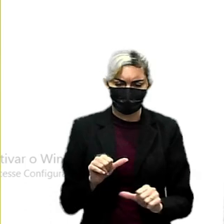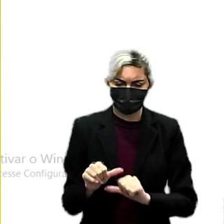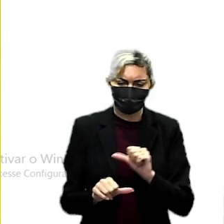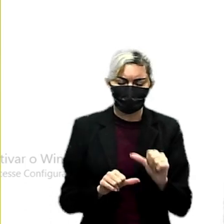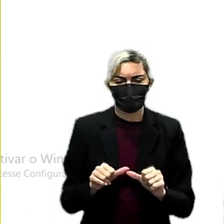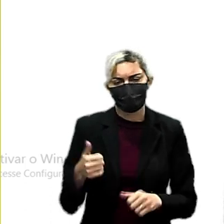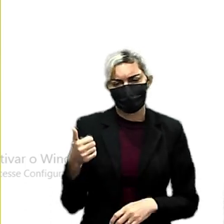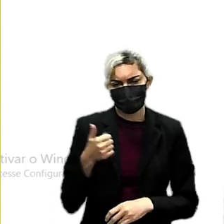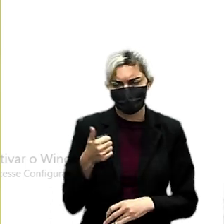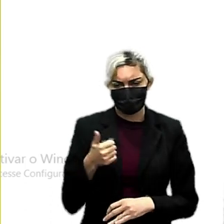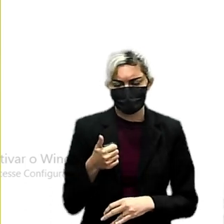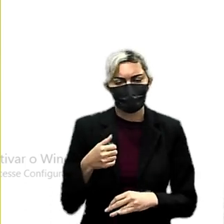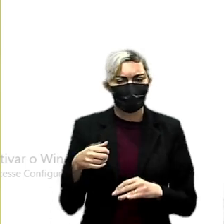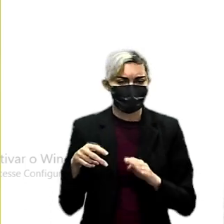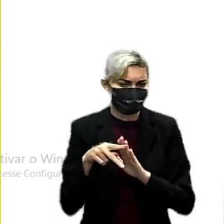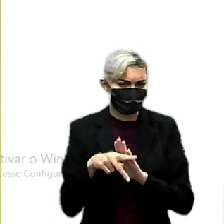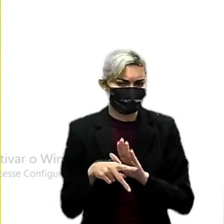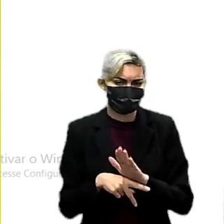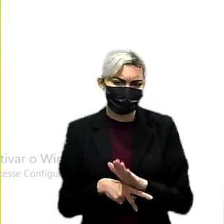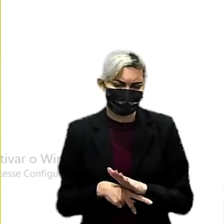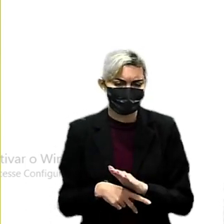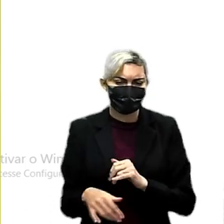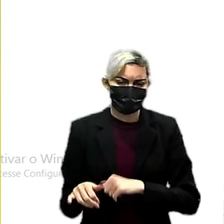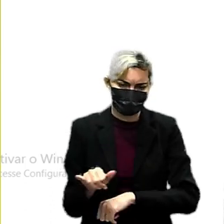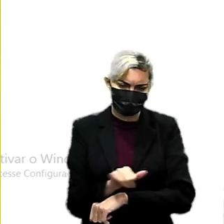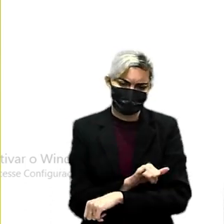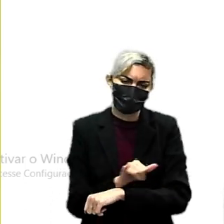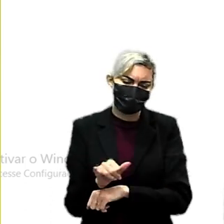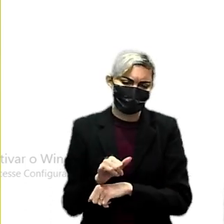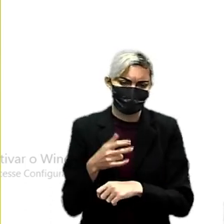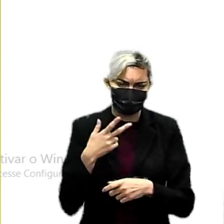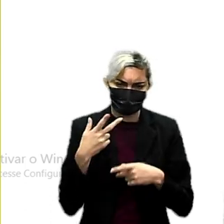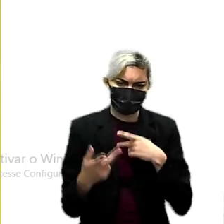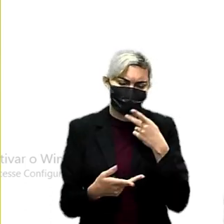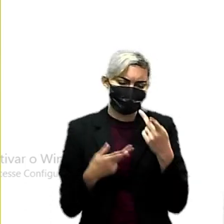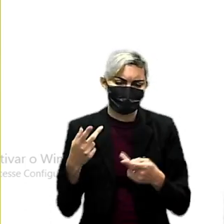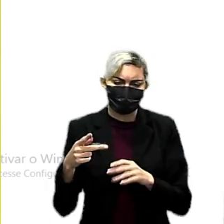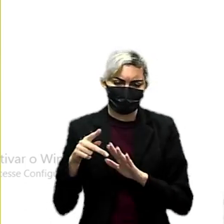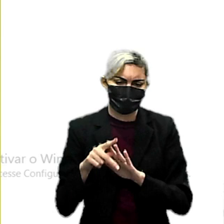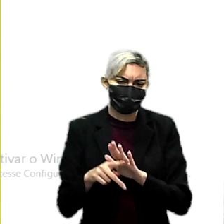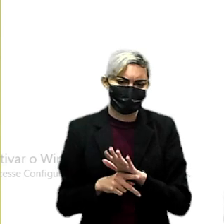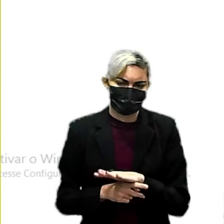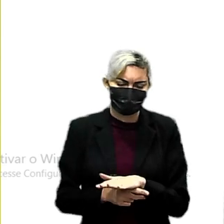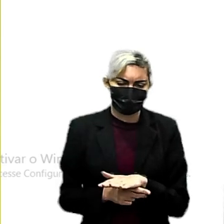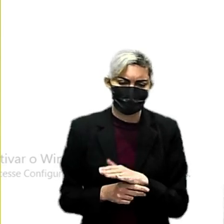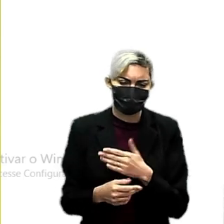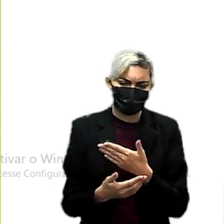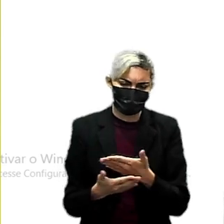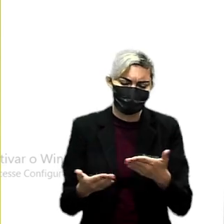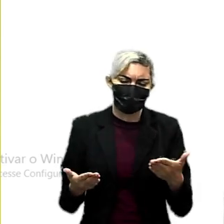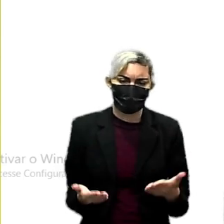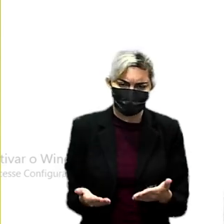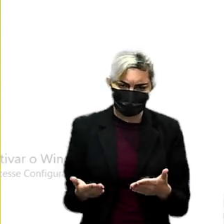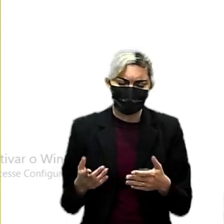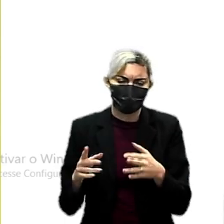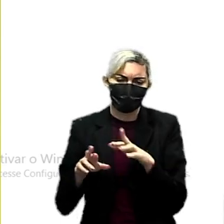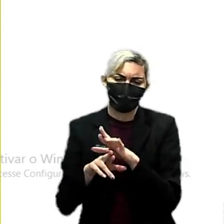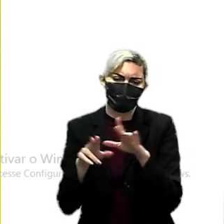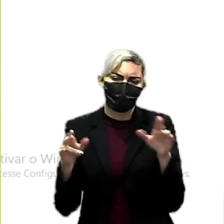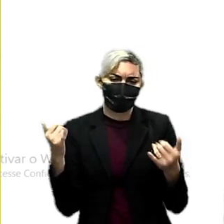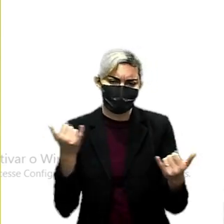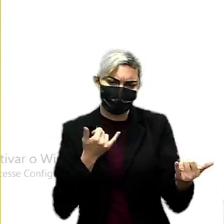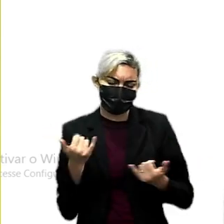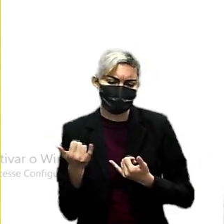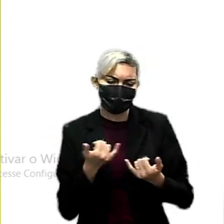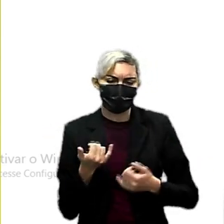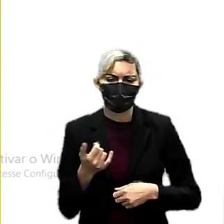Primeiro, planejar, né, de forma estratégica. Quando a gente fala em planejamento, a gente está lidando com um leque de informação